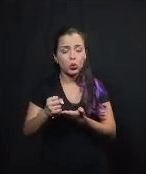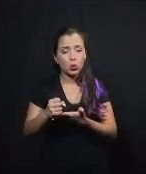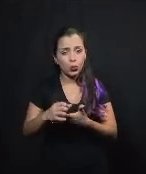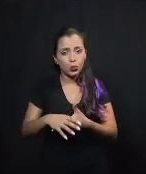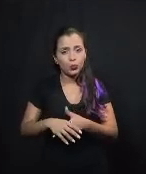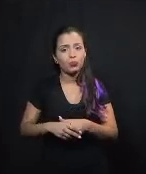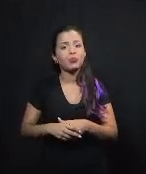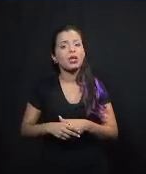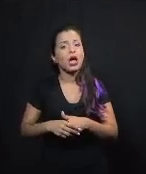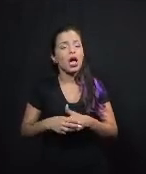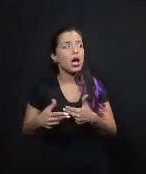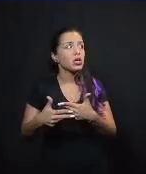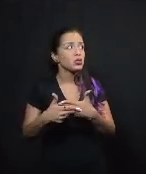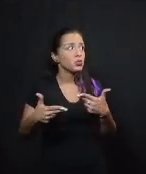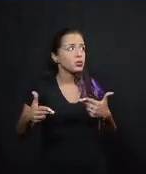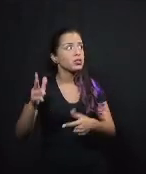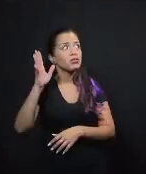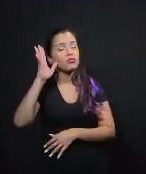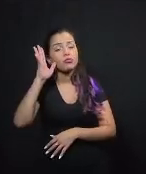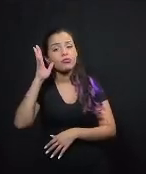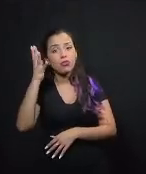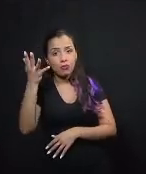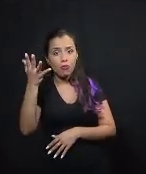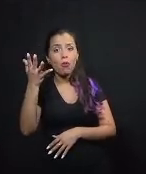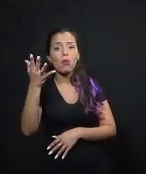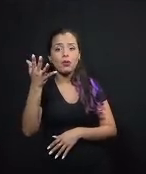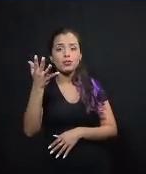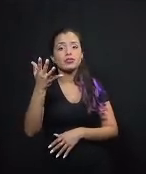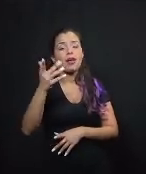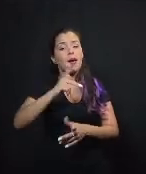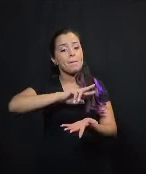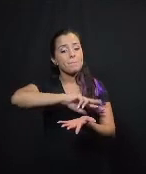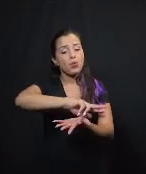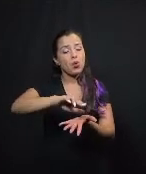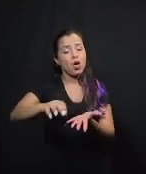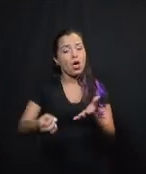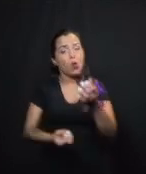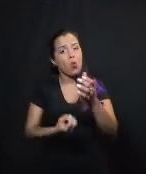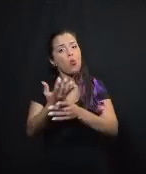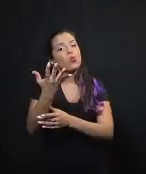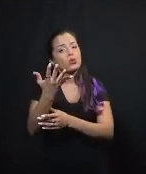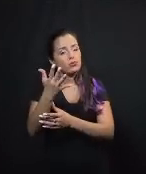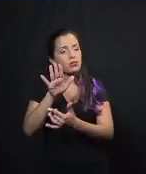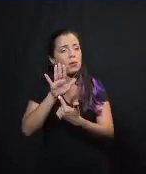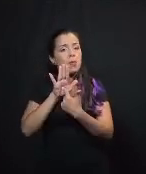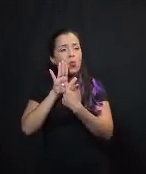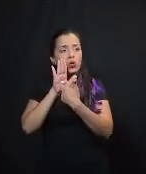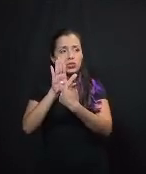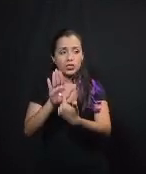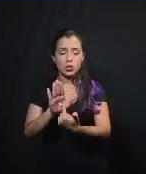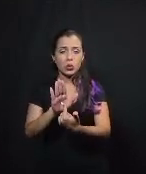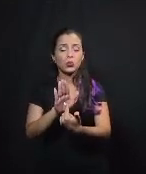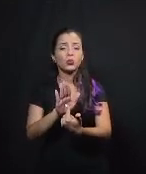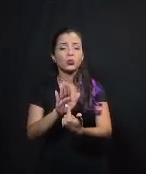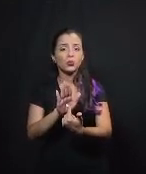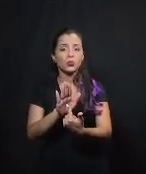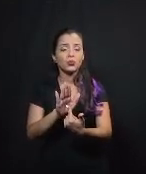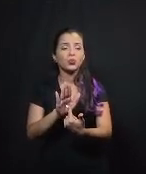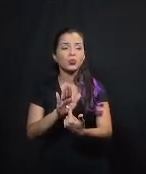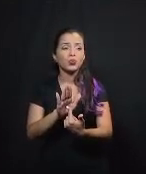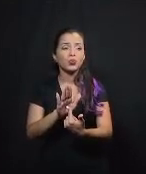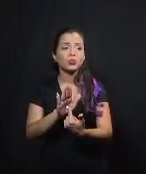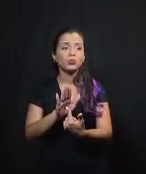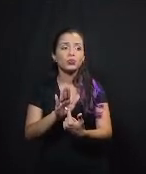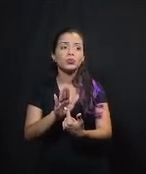As coisas se tornaram mais plurais relativamente, né? E